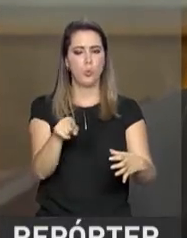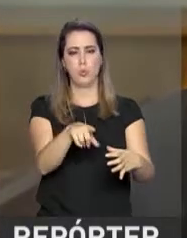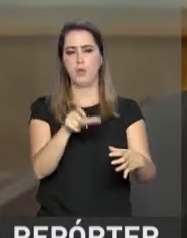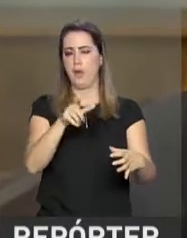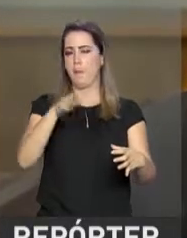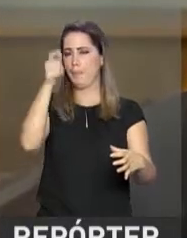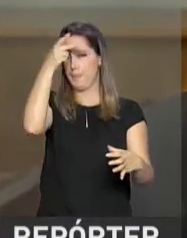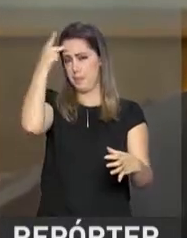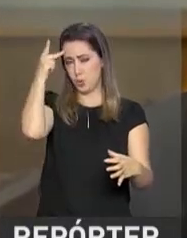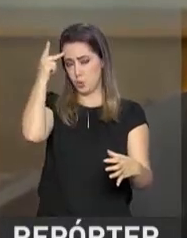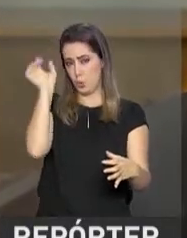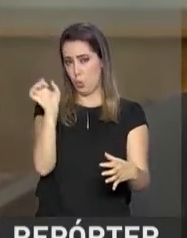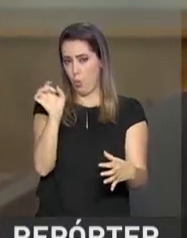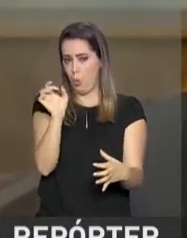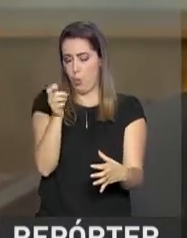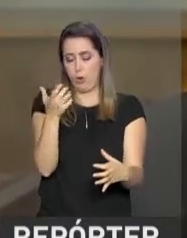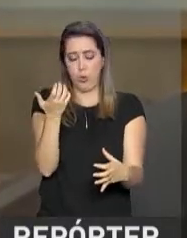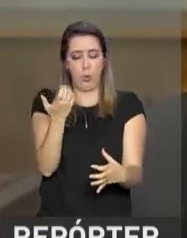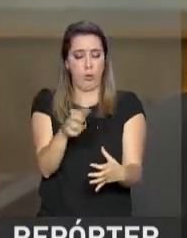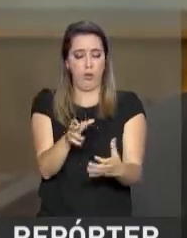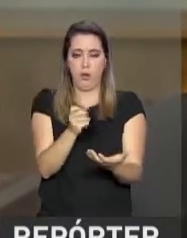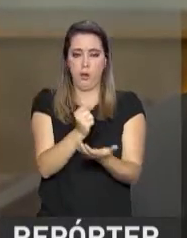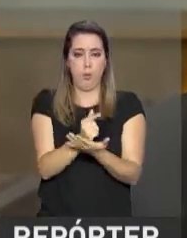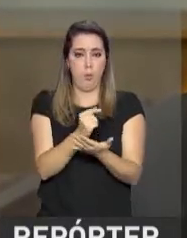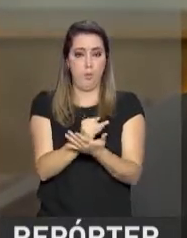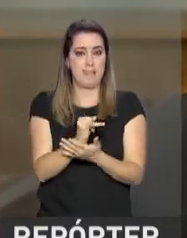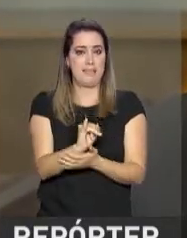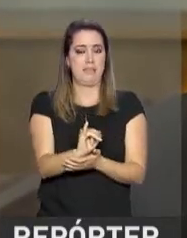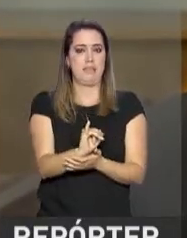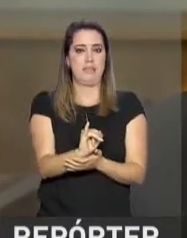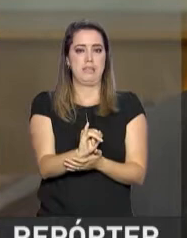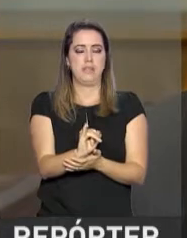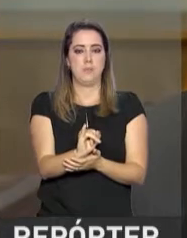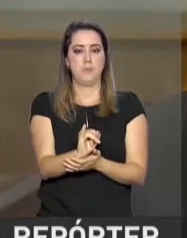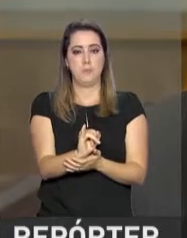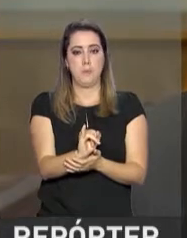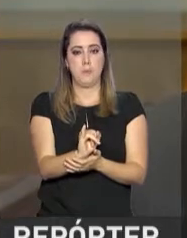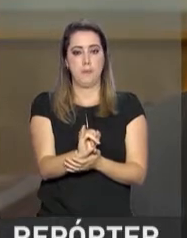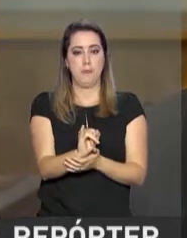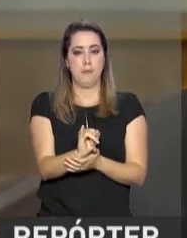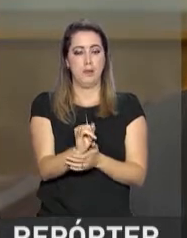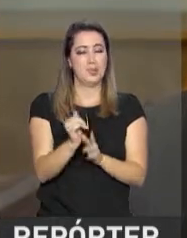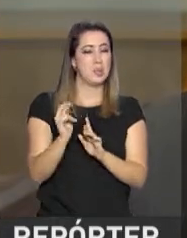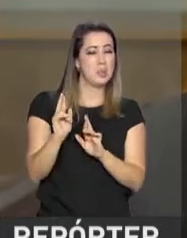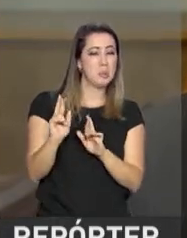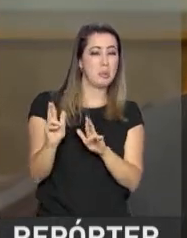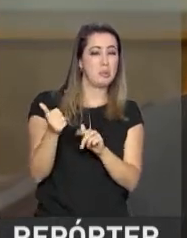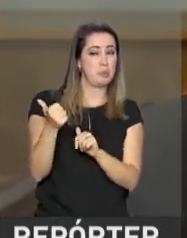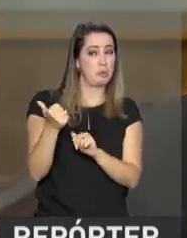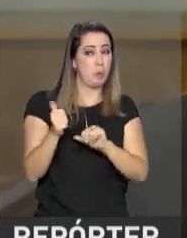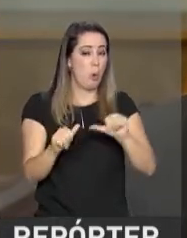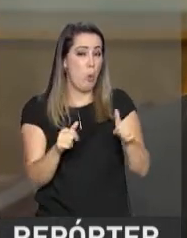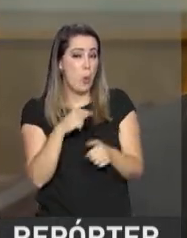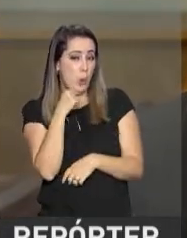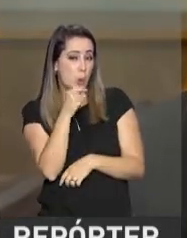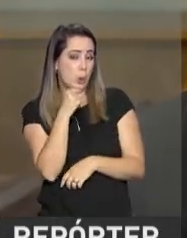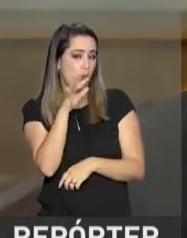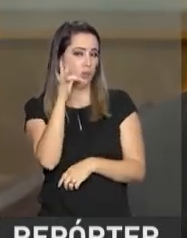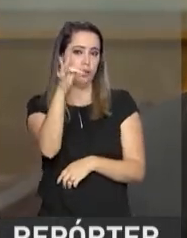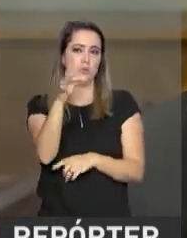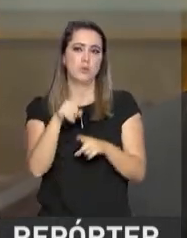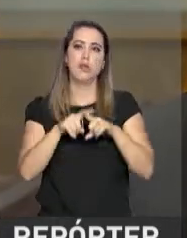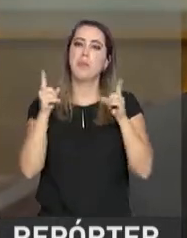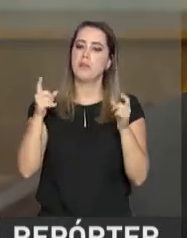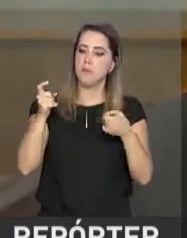consumidor normalmente recua quando está com uma expectativa negativa em relação ao futuro e